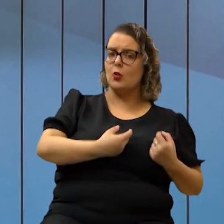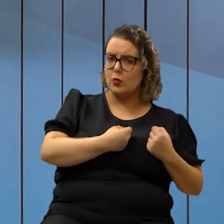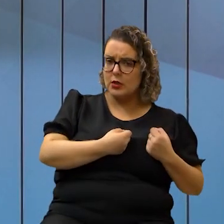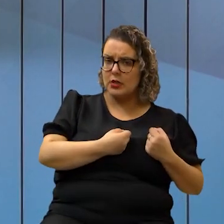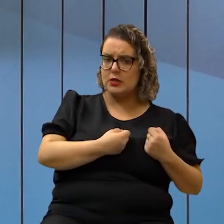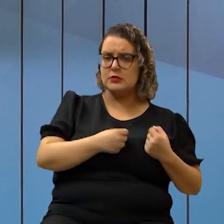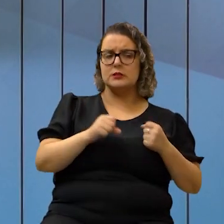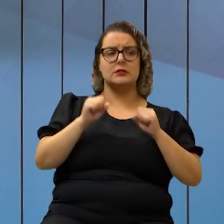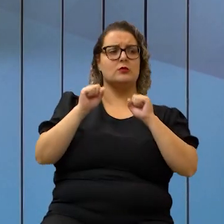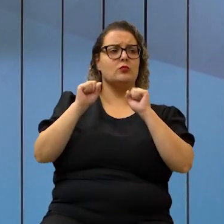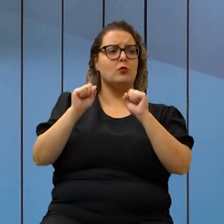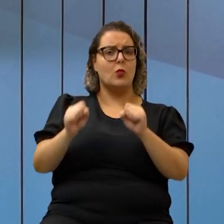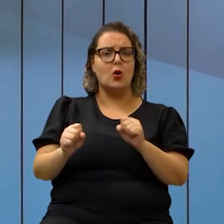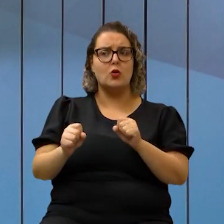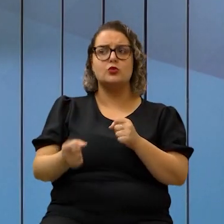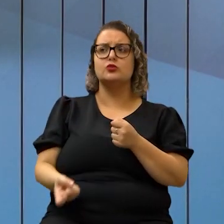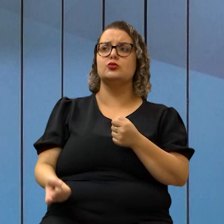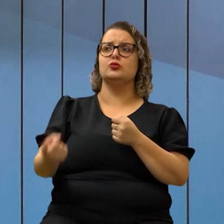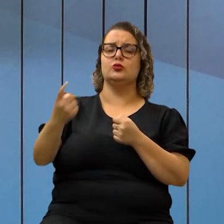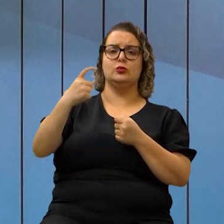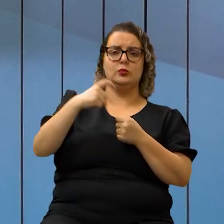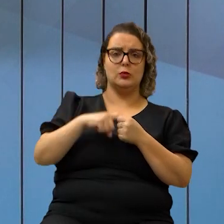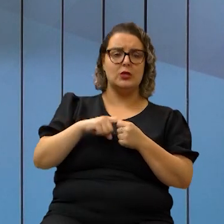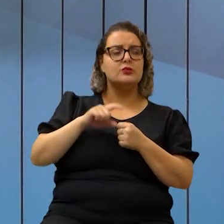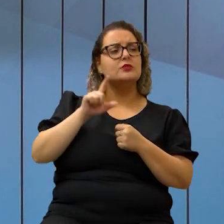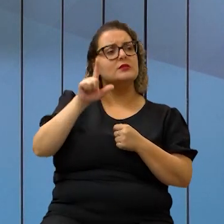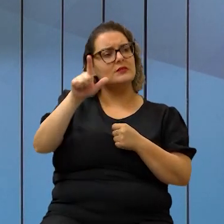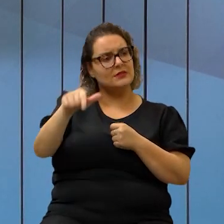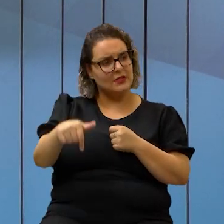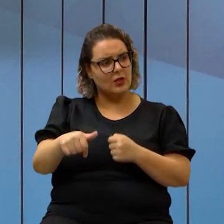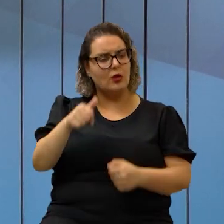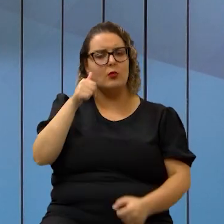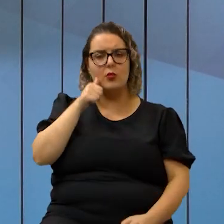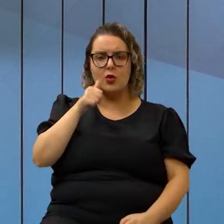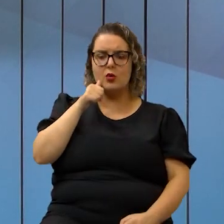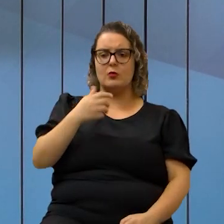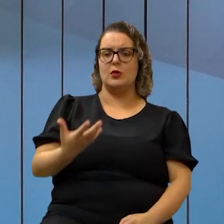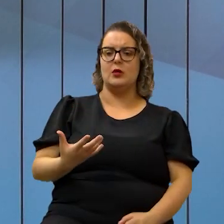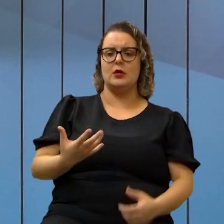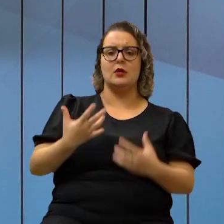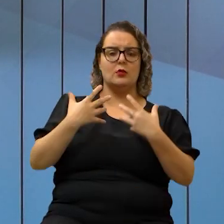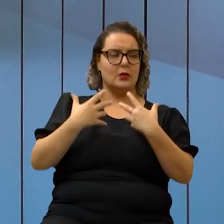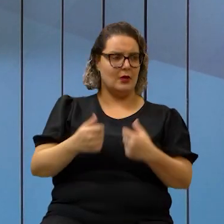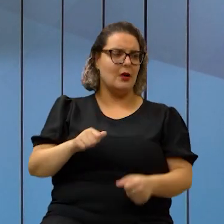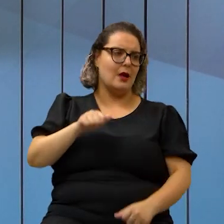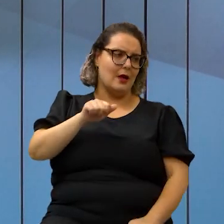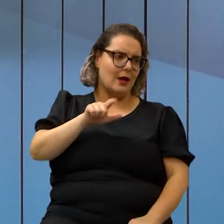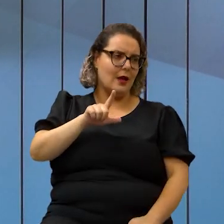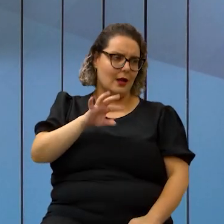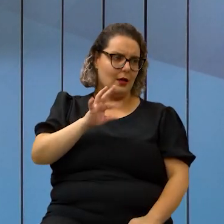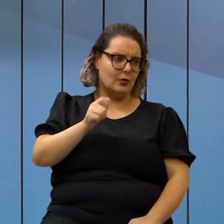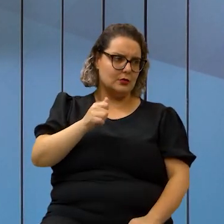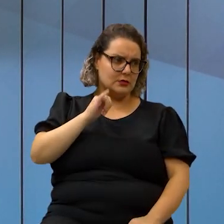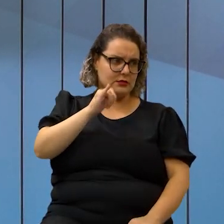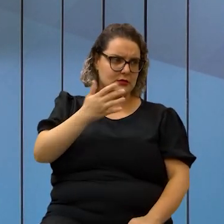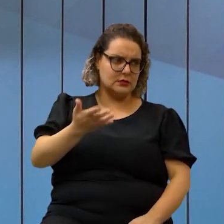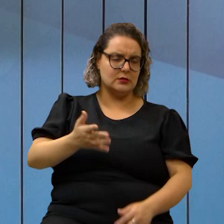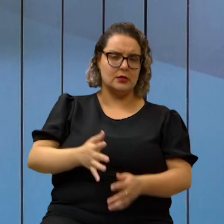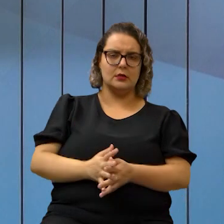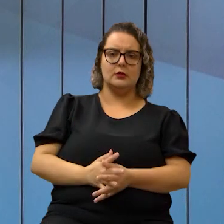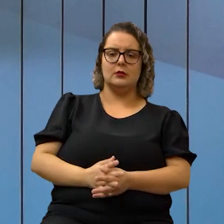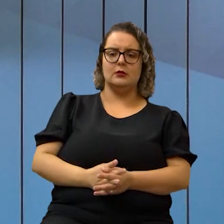câncer ele pode voltar mesmo após a mulher ter recebido aí a alta, né, que vocês